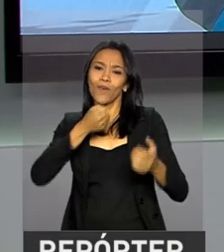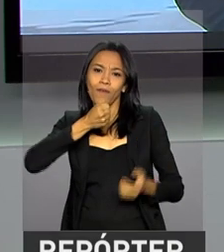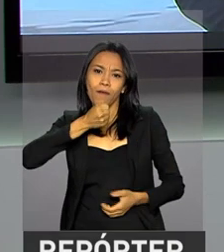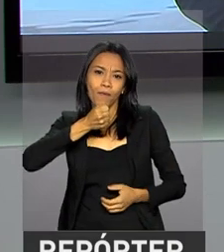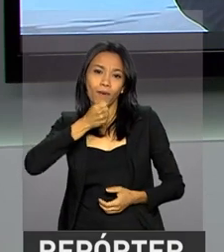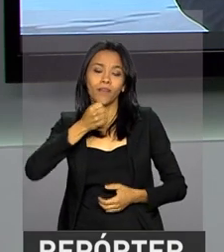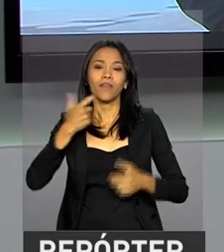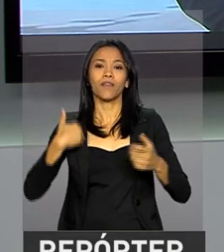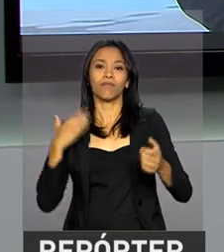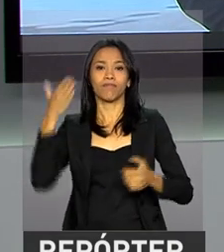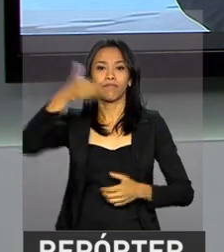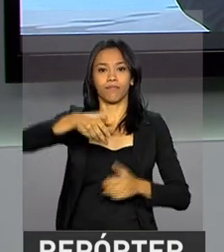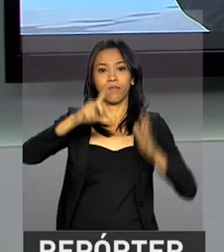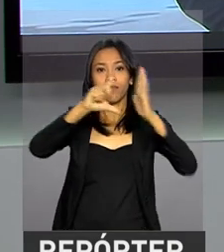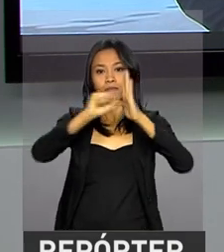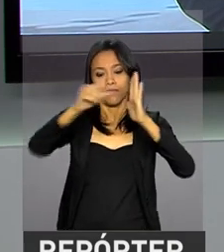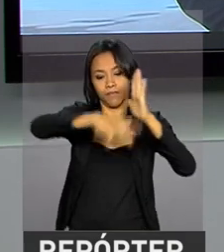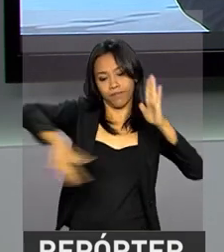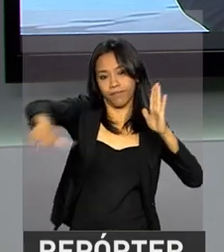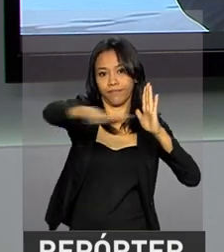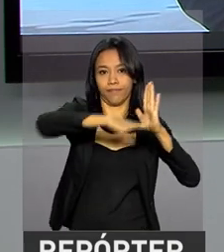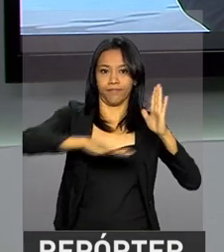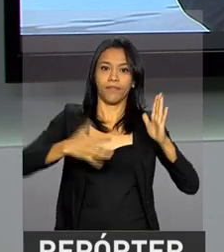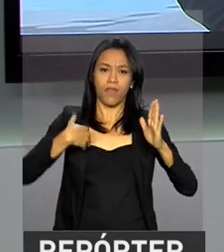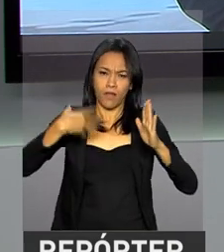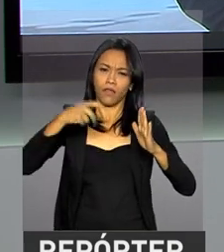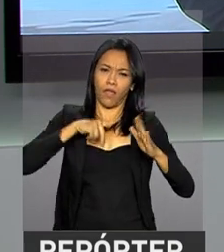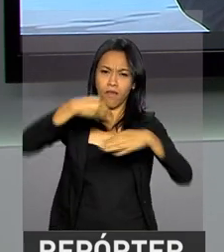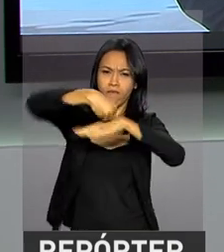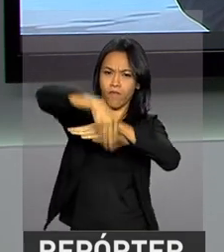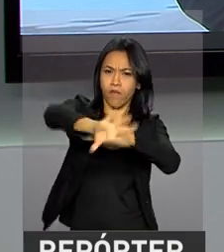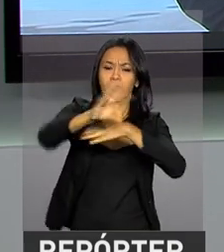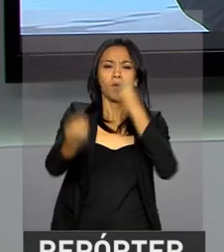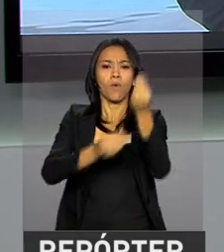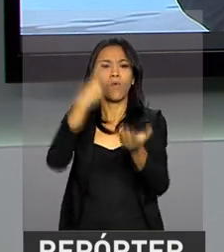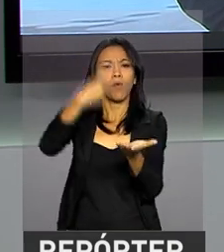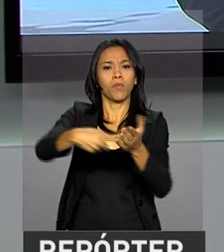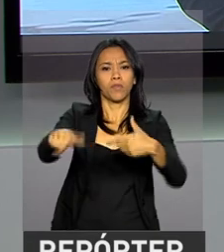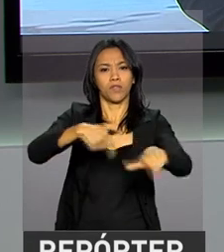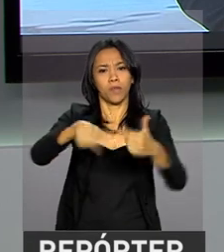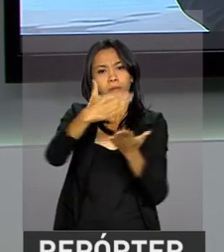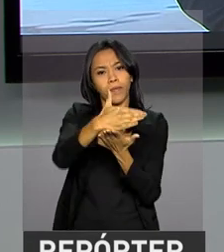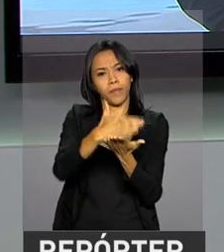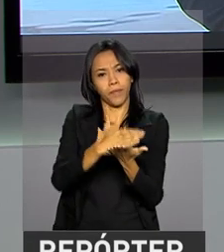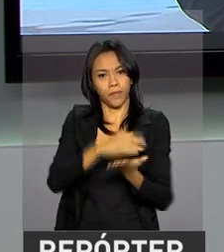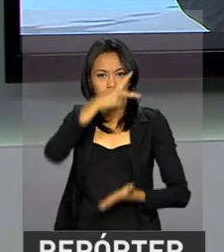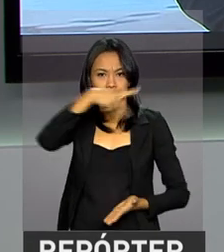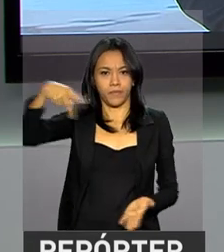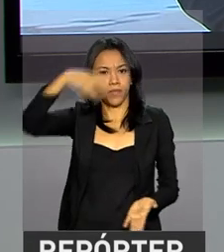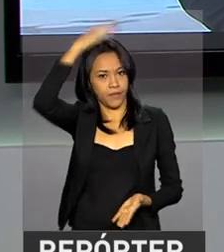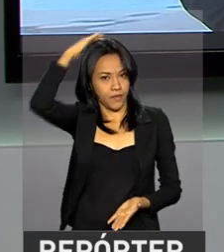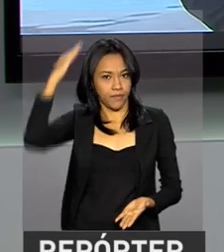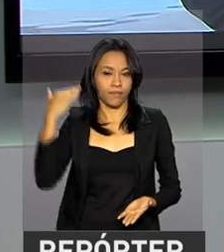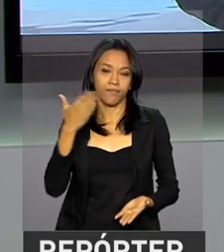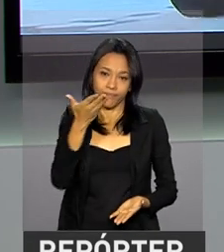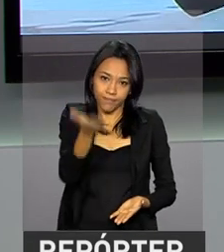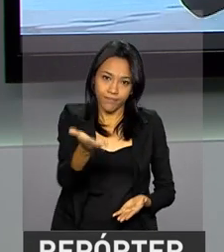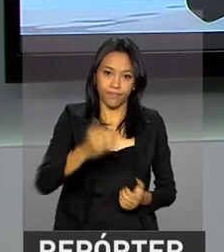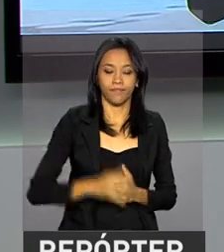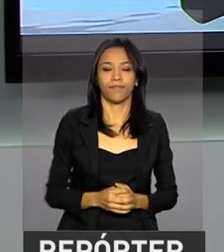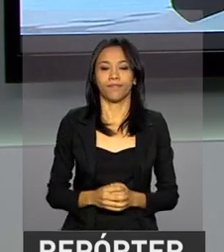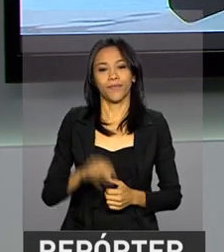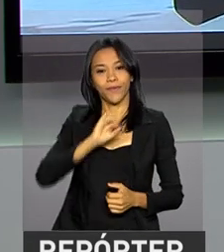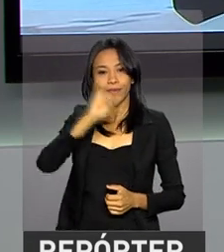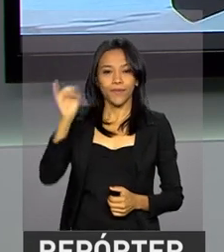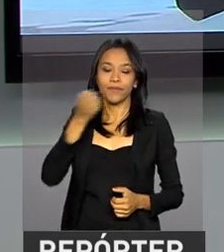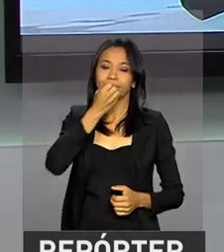está no Palácio do Planalto. Ele traz as informações da agenda do presidente Michel Temer. É com você, Ney. Oi,